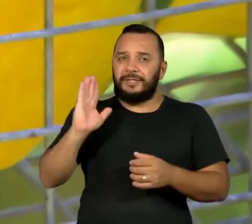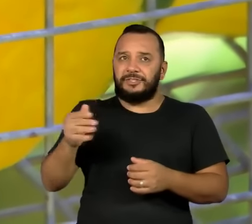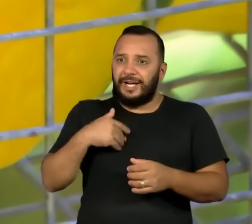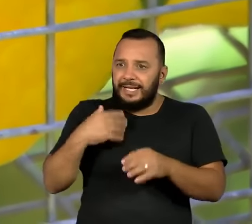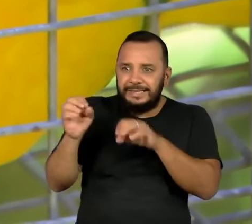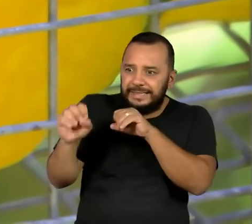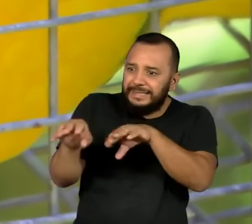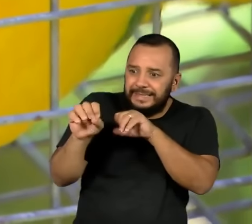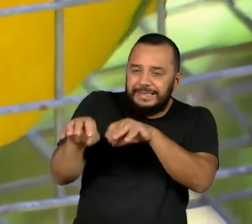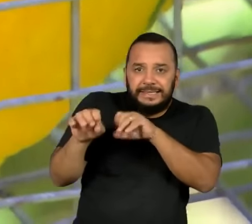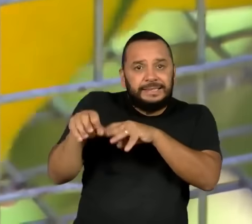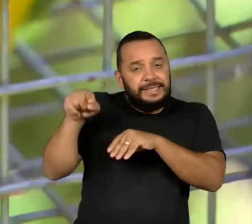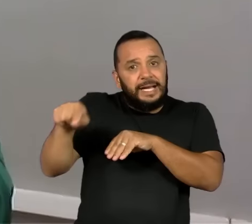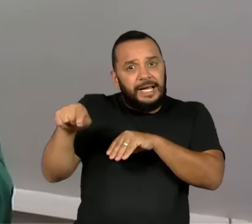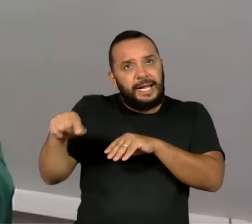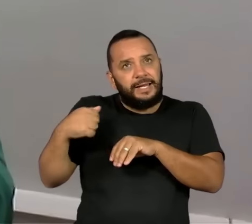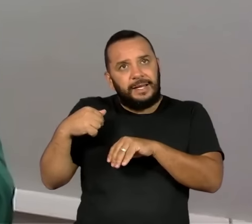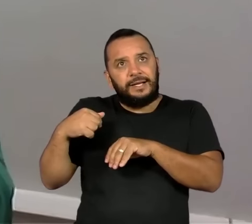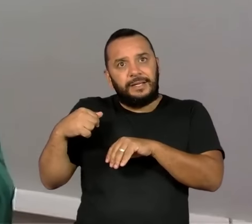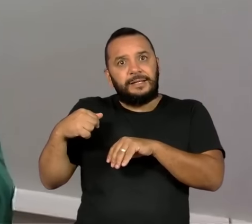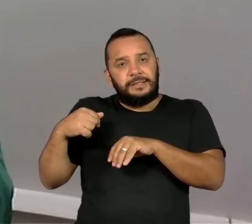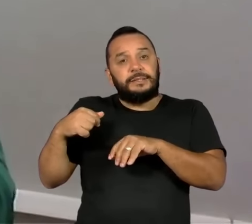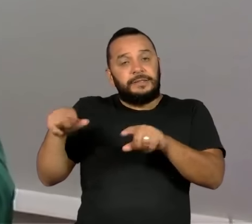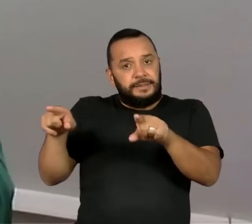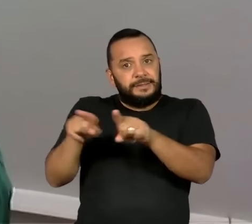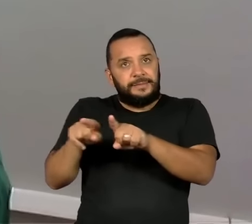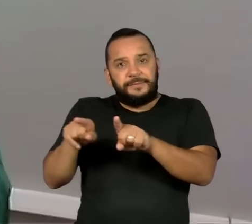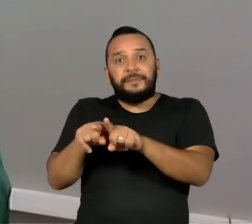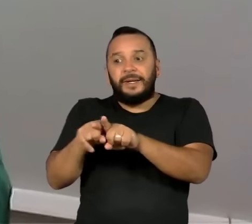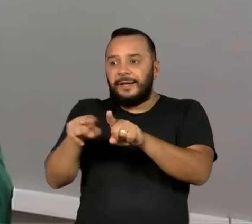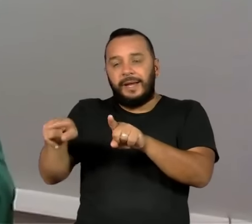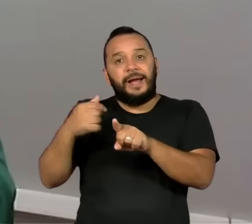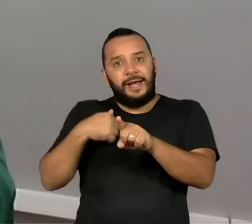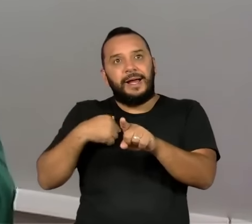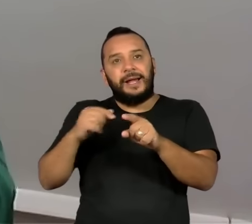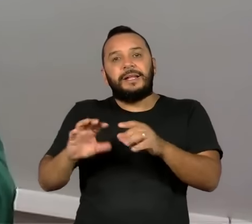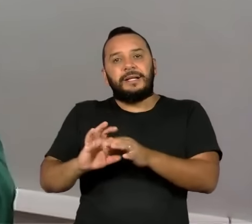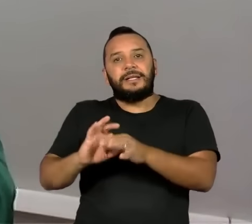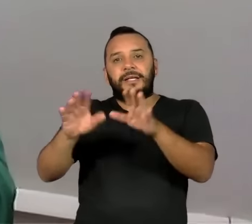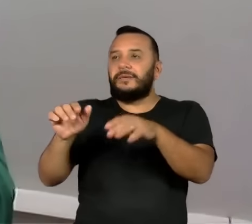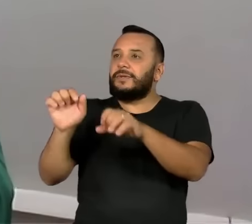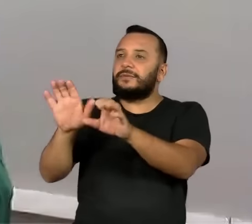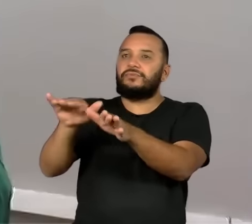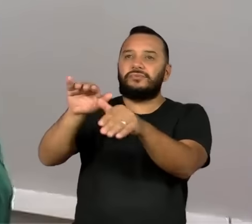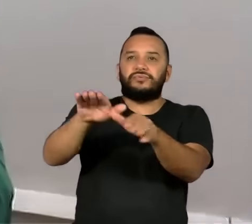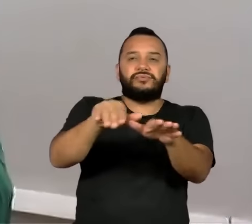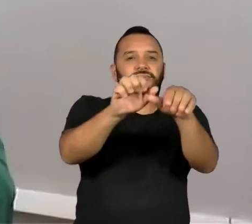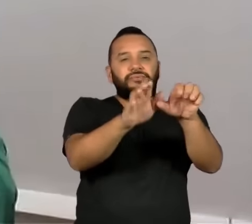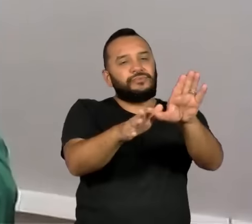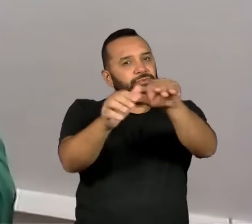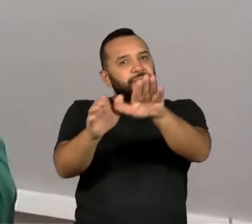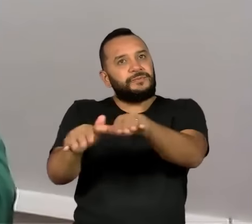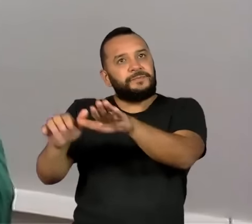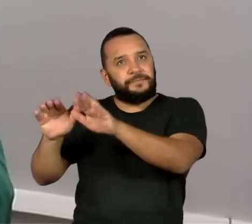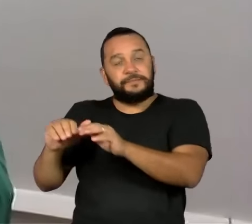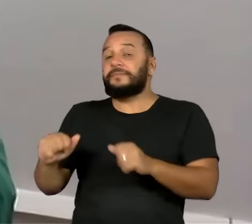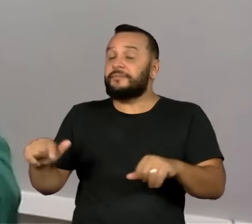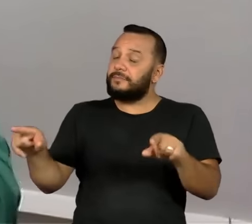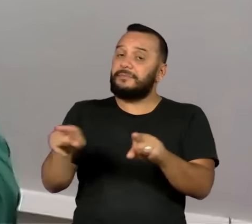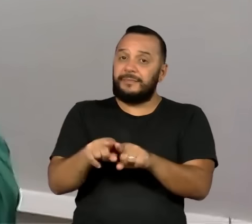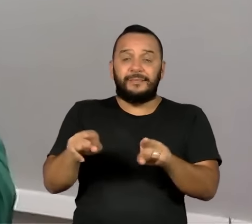ela recebe a pré-soltura, recebe o enriquecimento ambiental, onde a gente